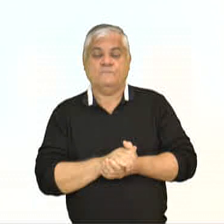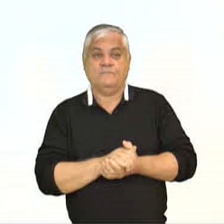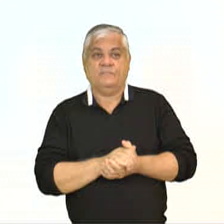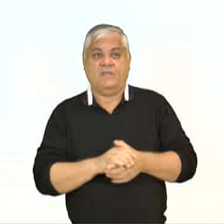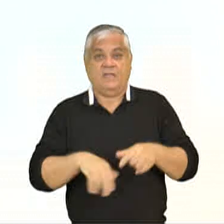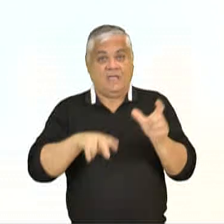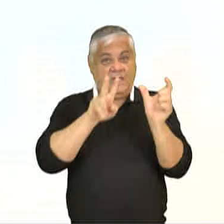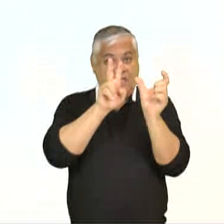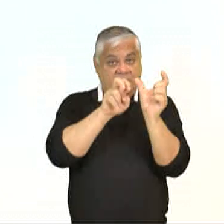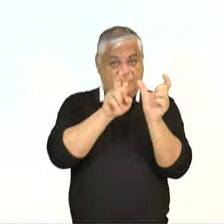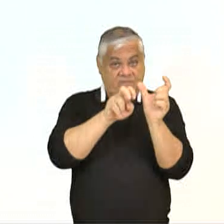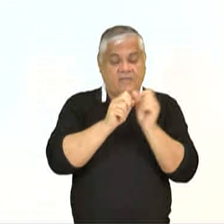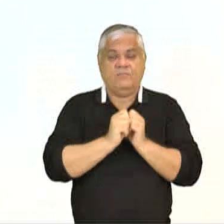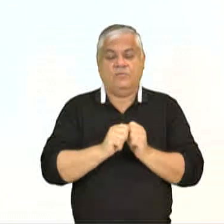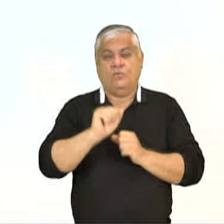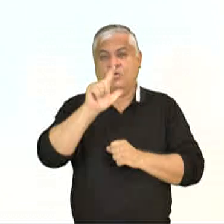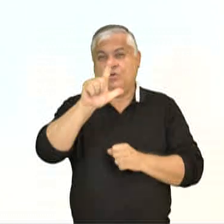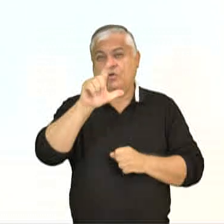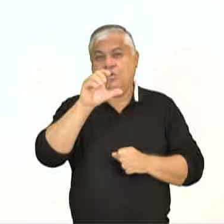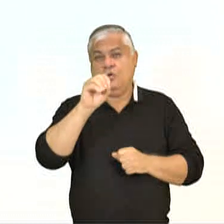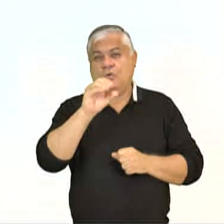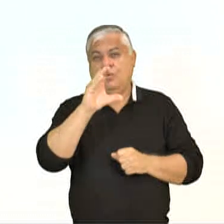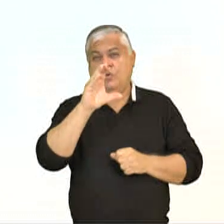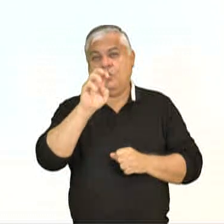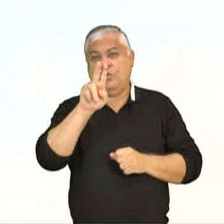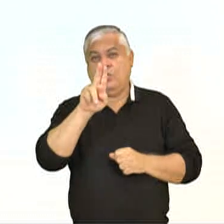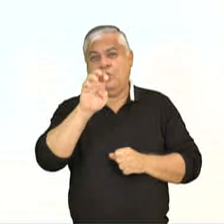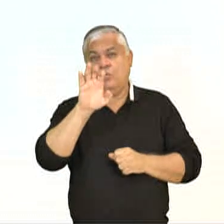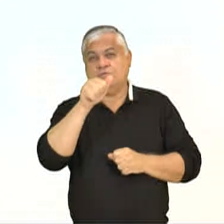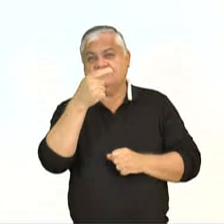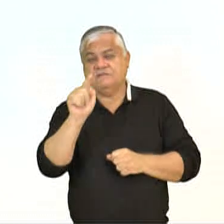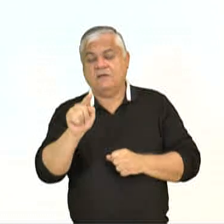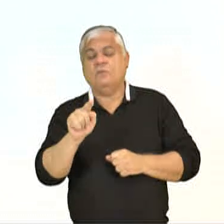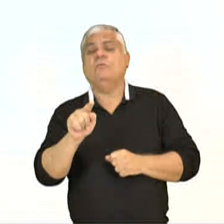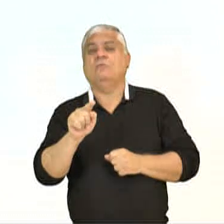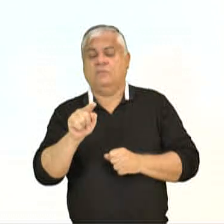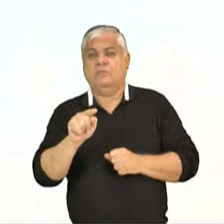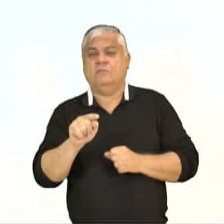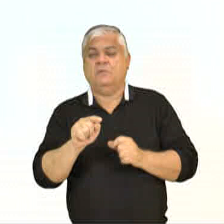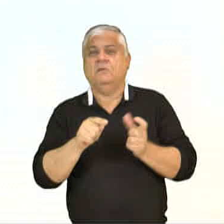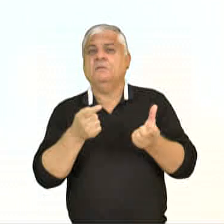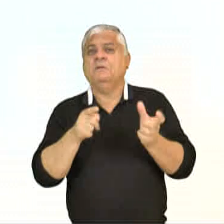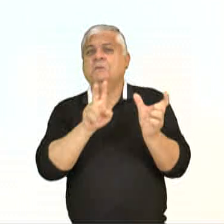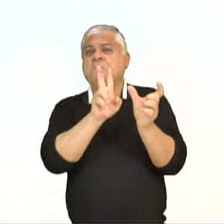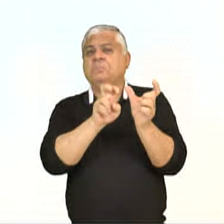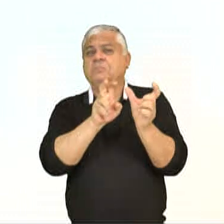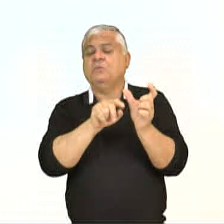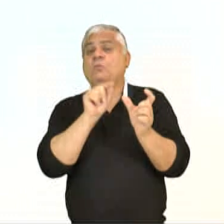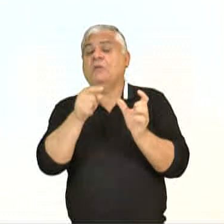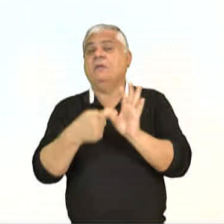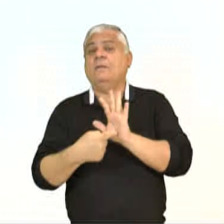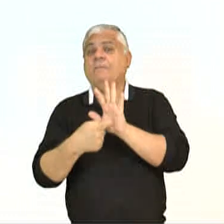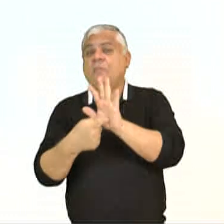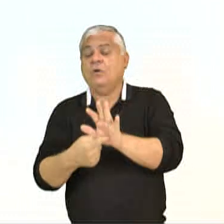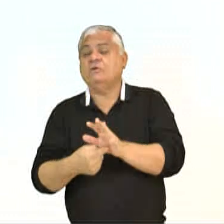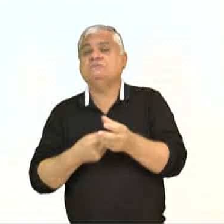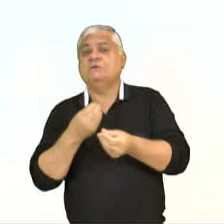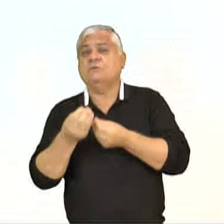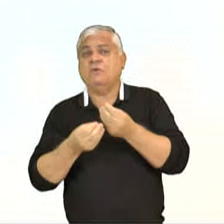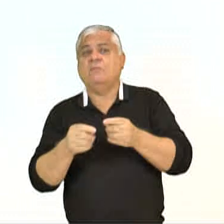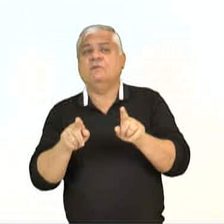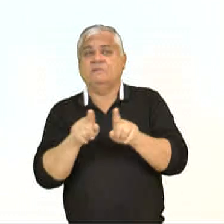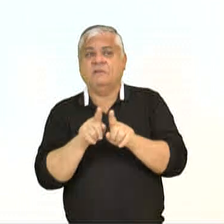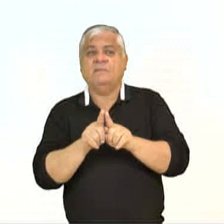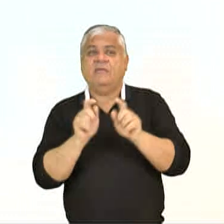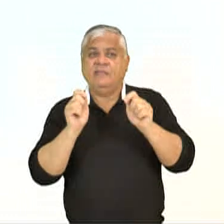locuções adverbiais são classes gramaticais que têm a função de caracterizar o processo verbal, como